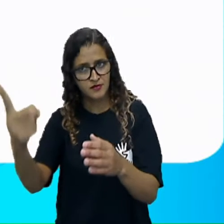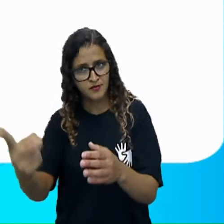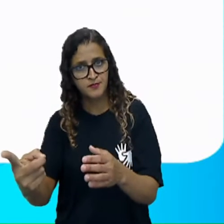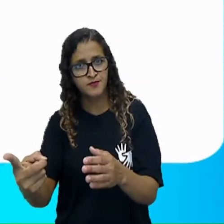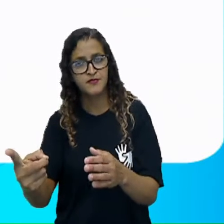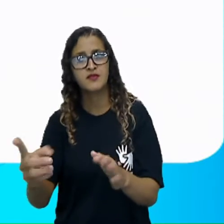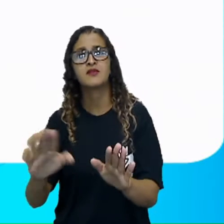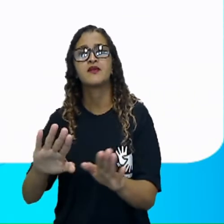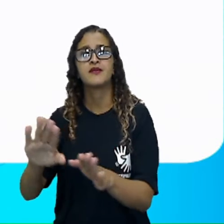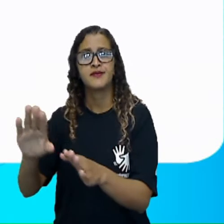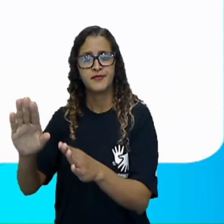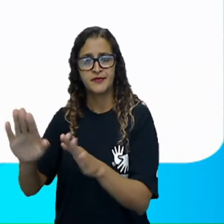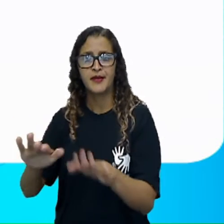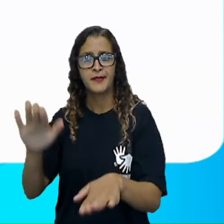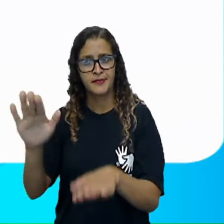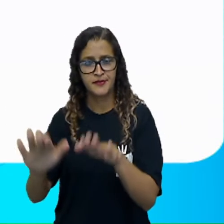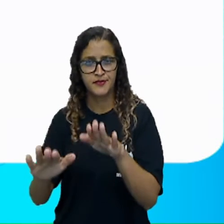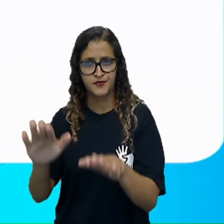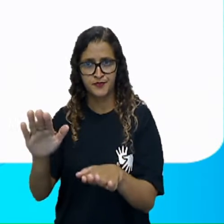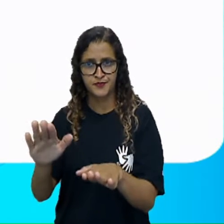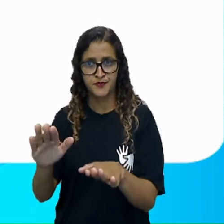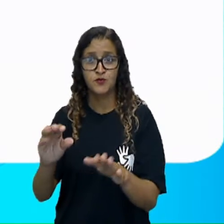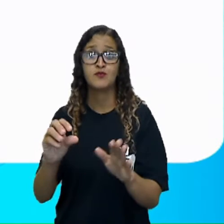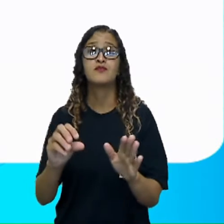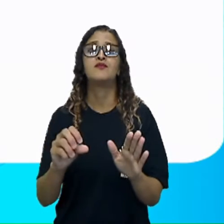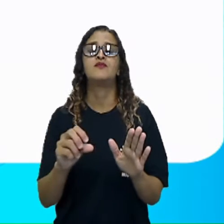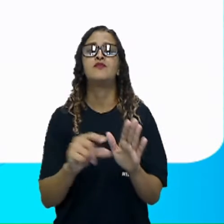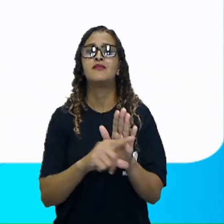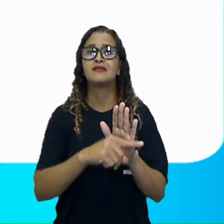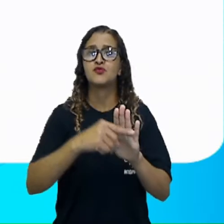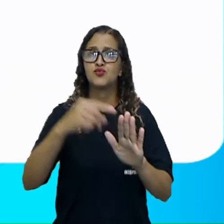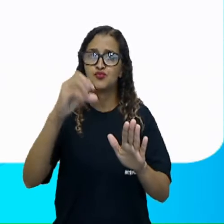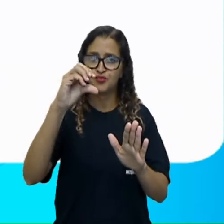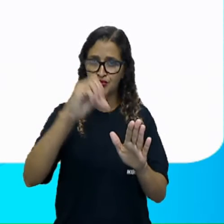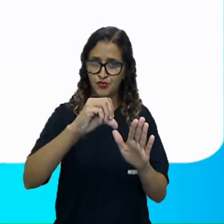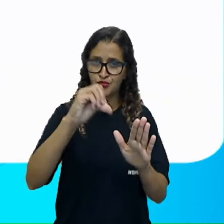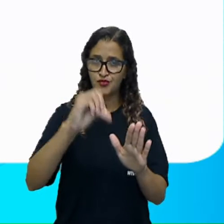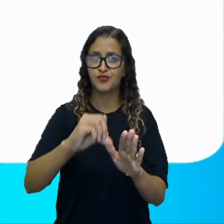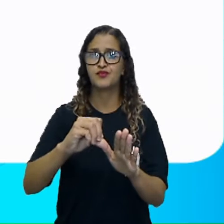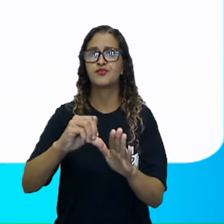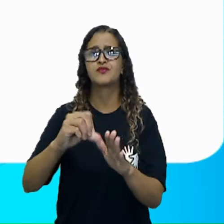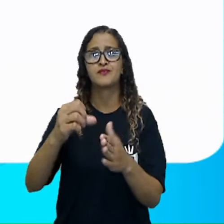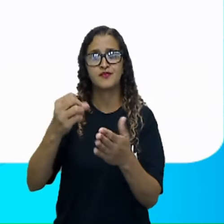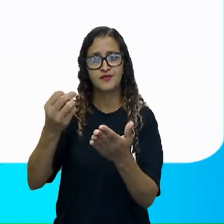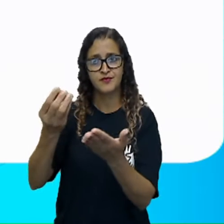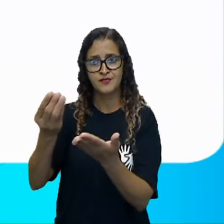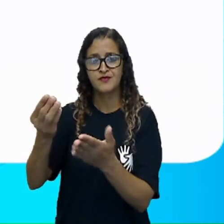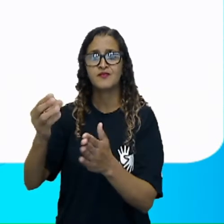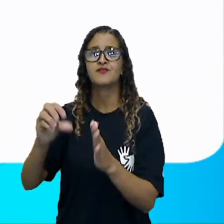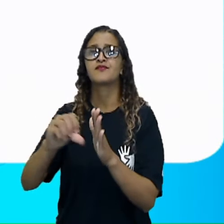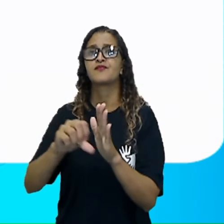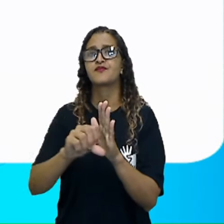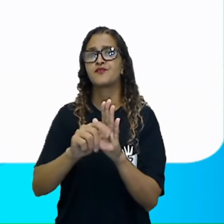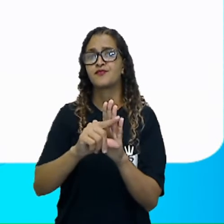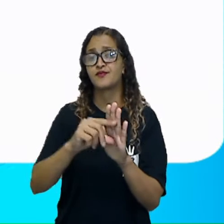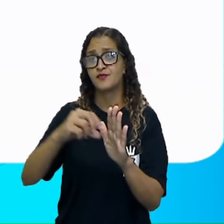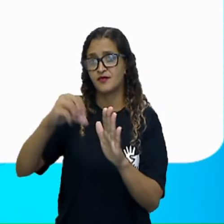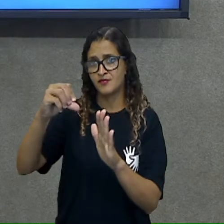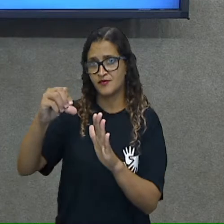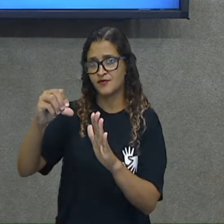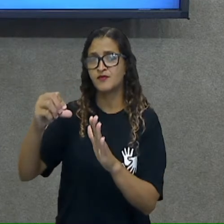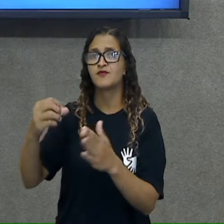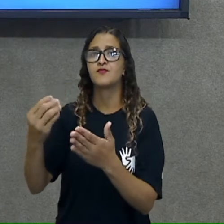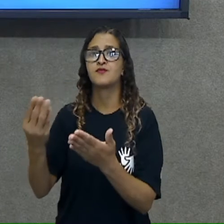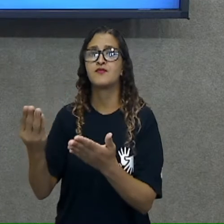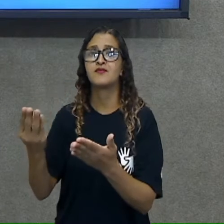os cardinais. Por exemplo, artigo 9. Daí para frente, a gente